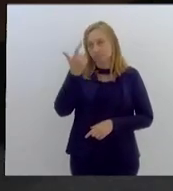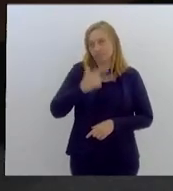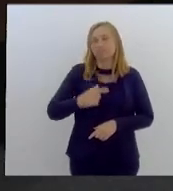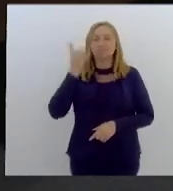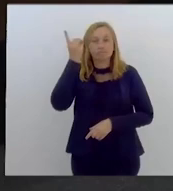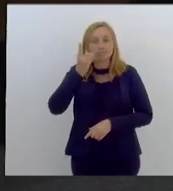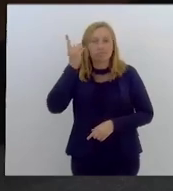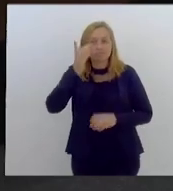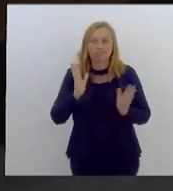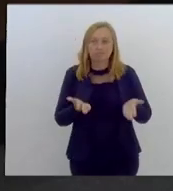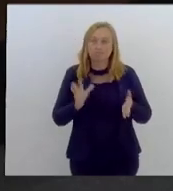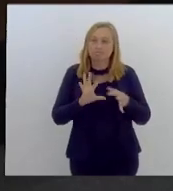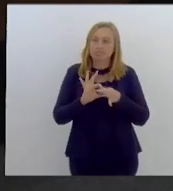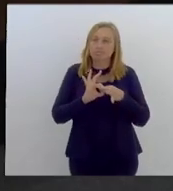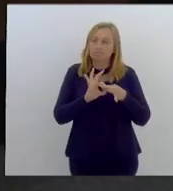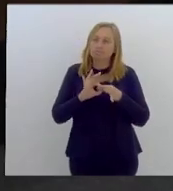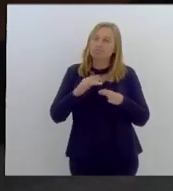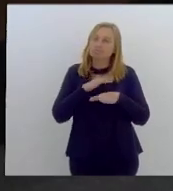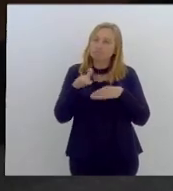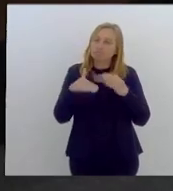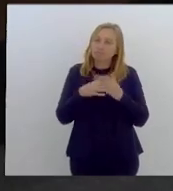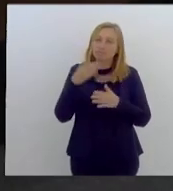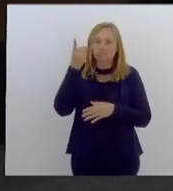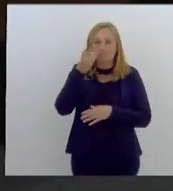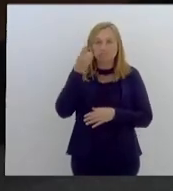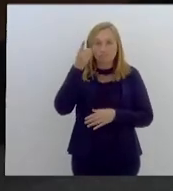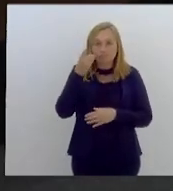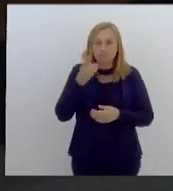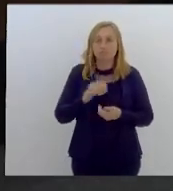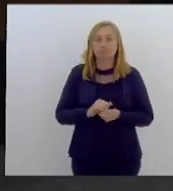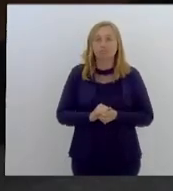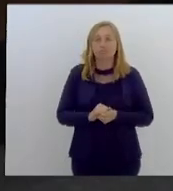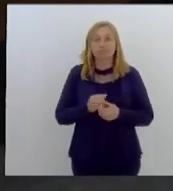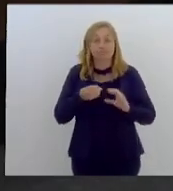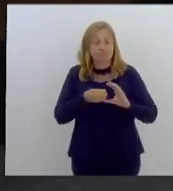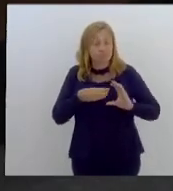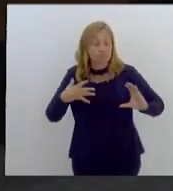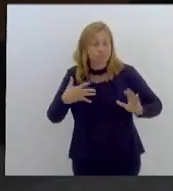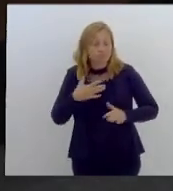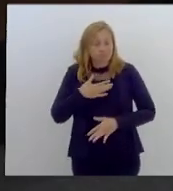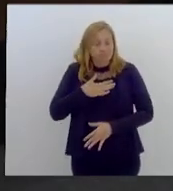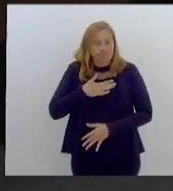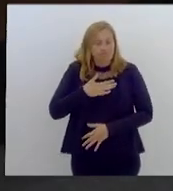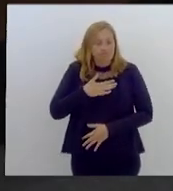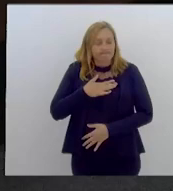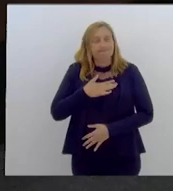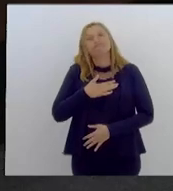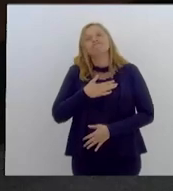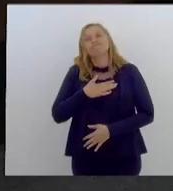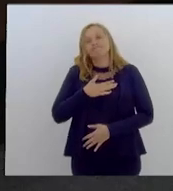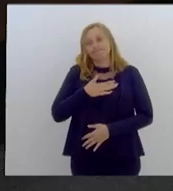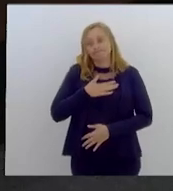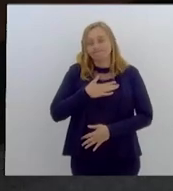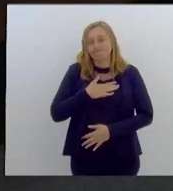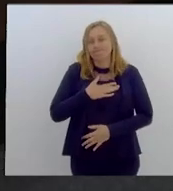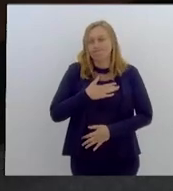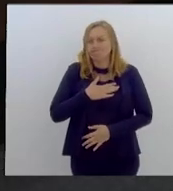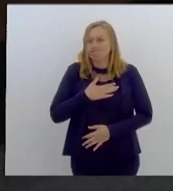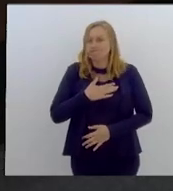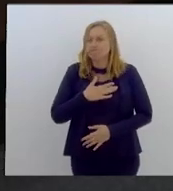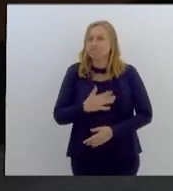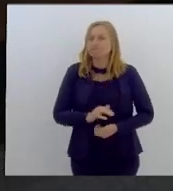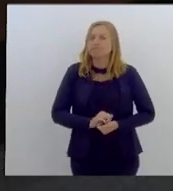relação muito harmoniosa com todos os deputados. Isso é uma característica minha. De forma